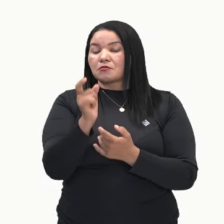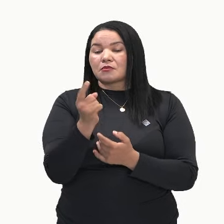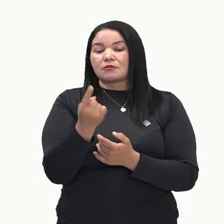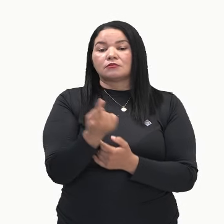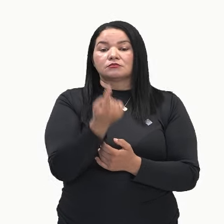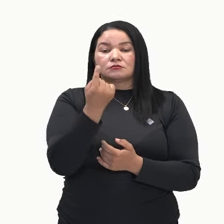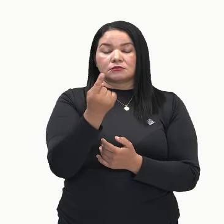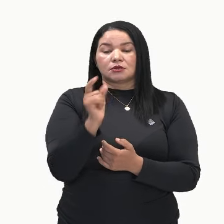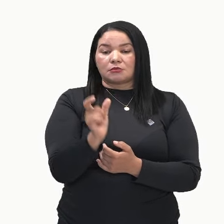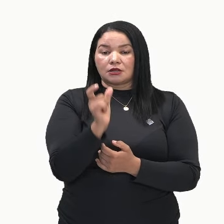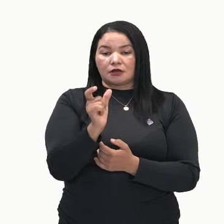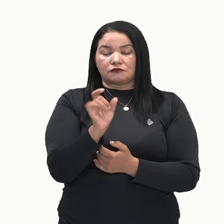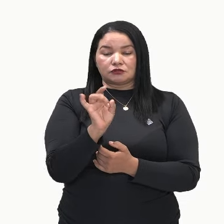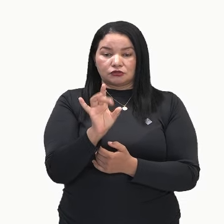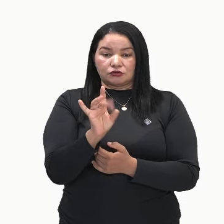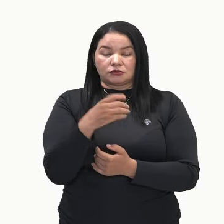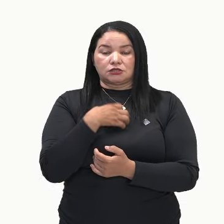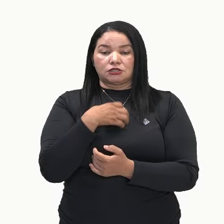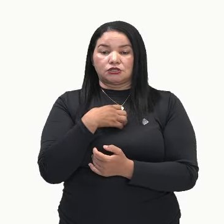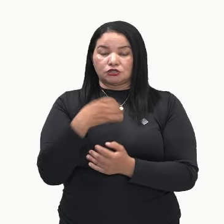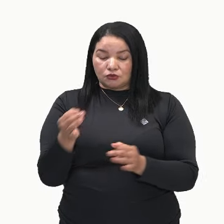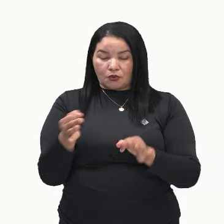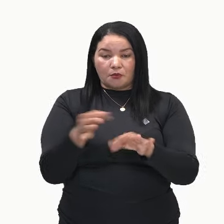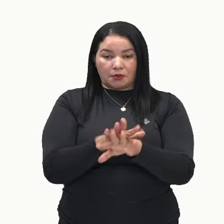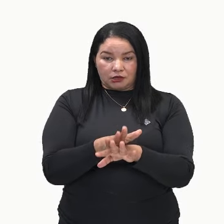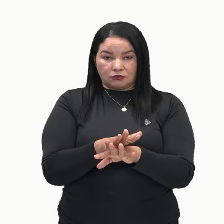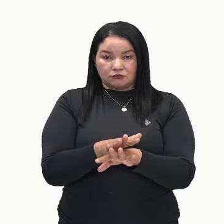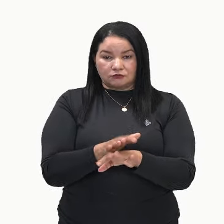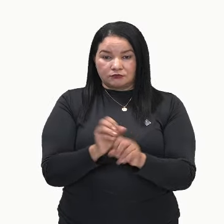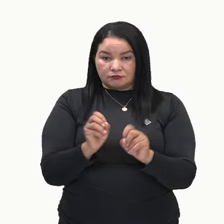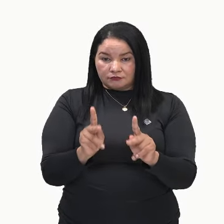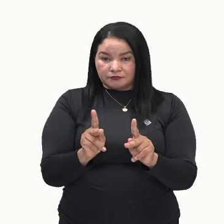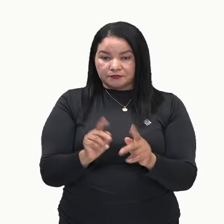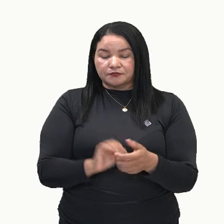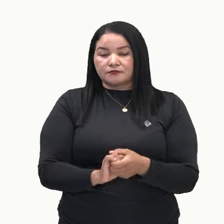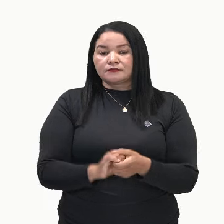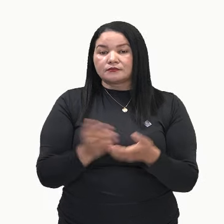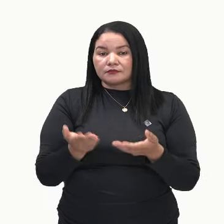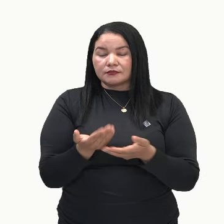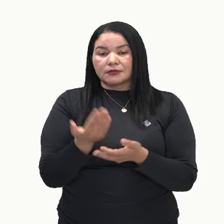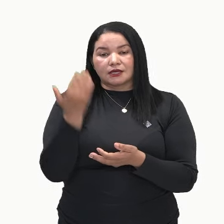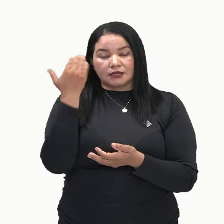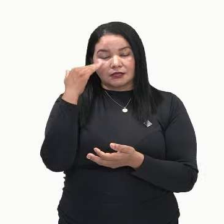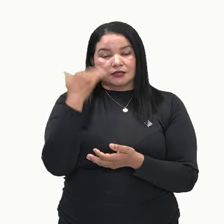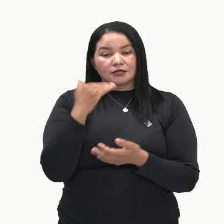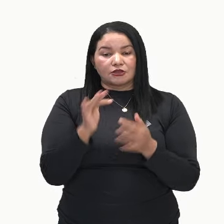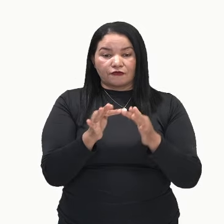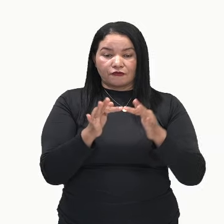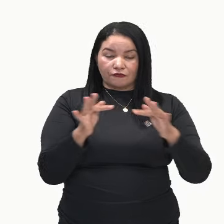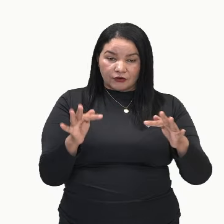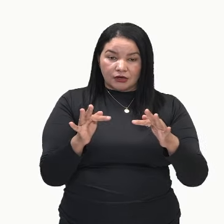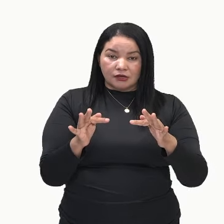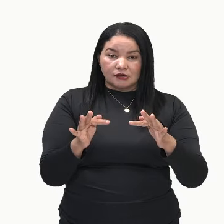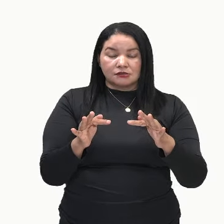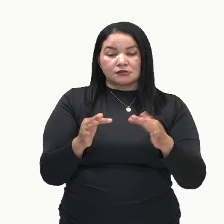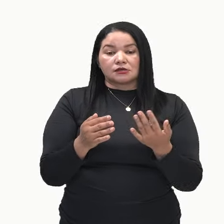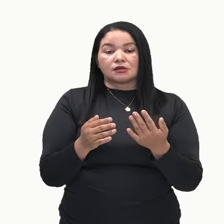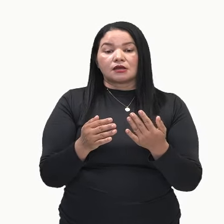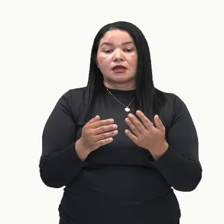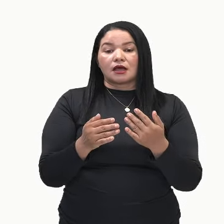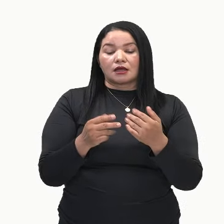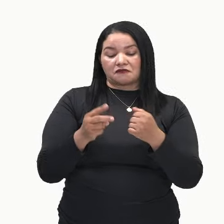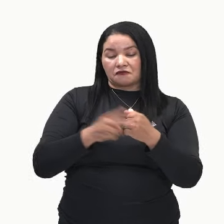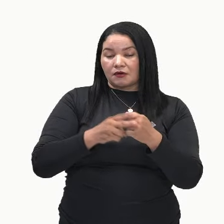transmitiu esse sentido de forma completa. Então serve bastante para a gente entender como frases, mesmo sem verbos, elas podem